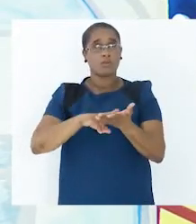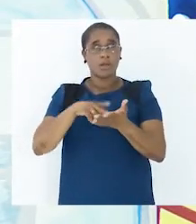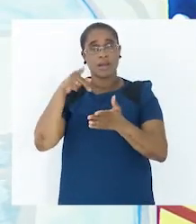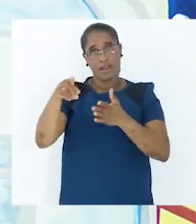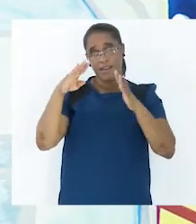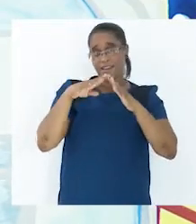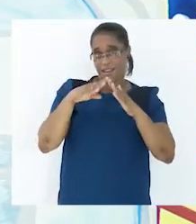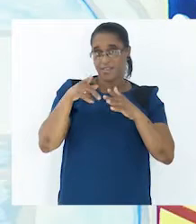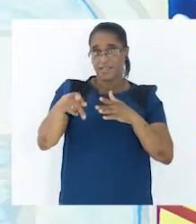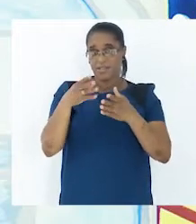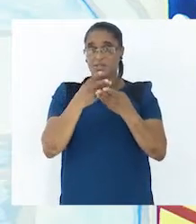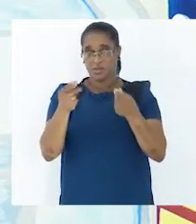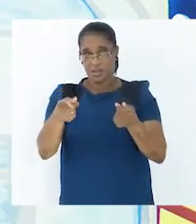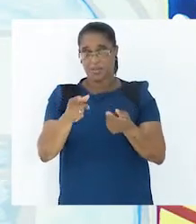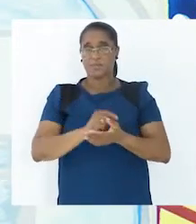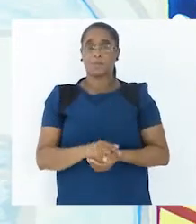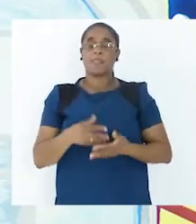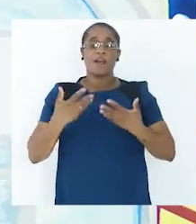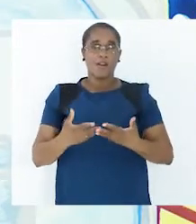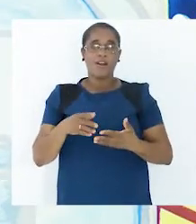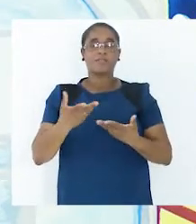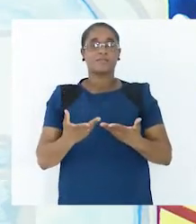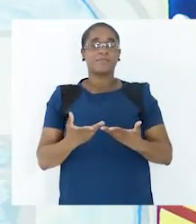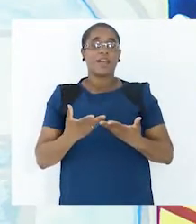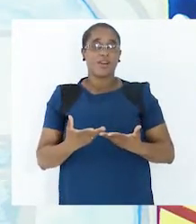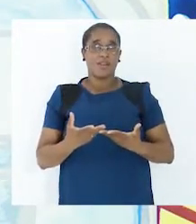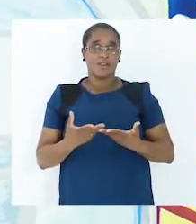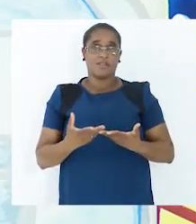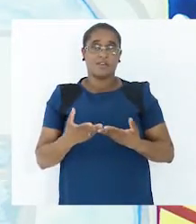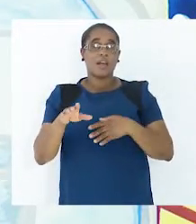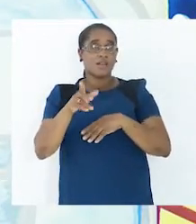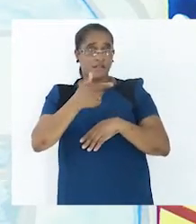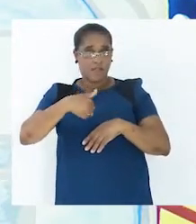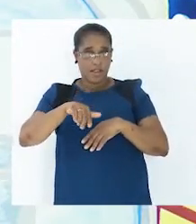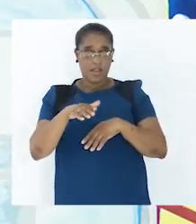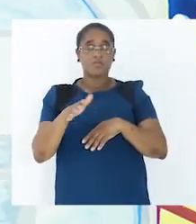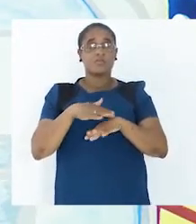esse resultado. E agora vamos passar para o caso